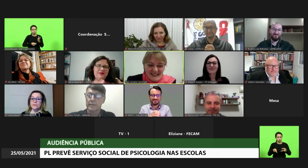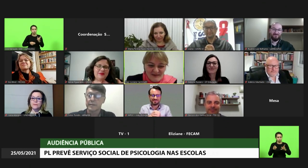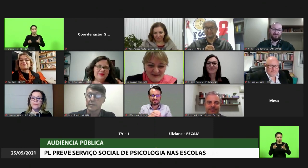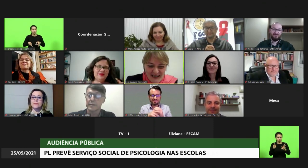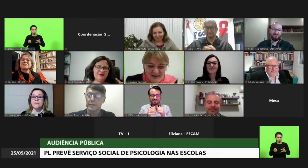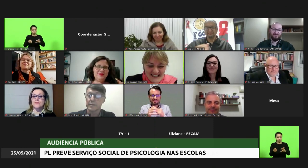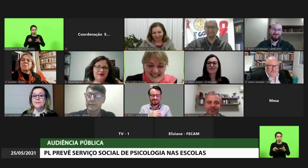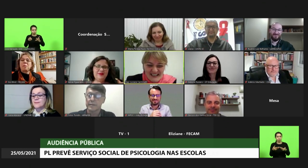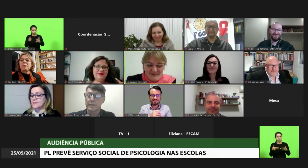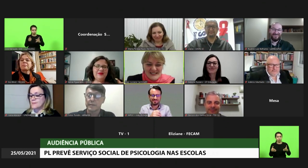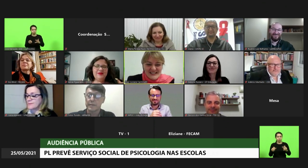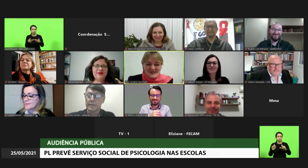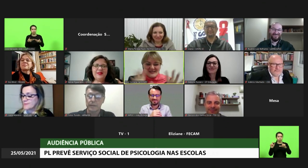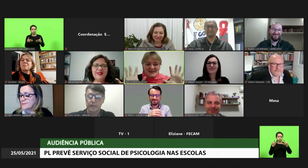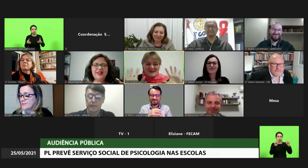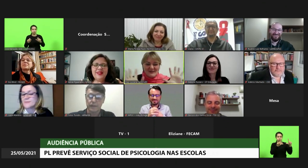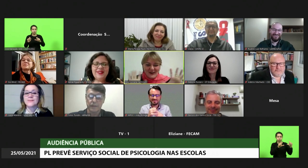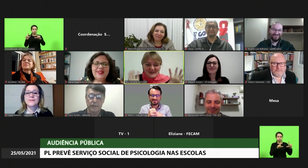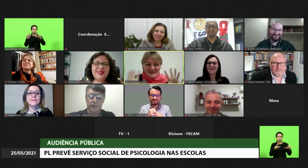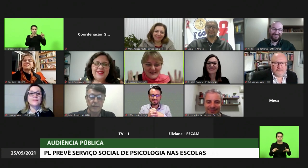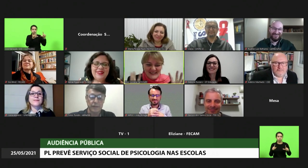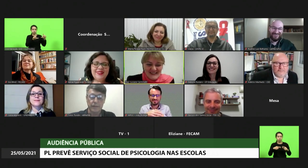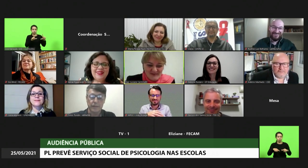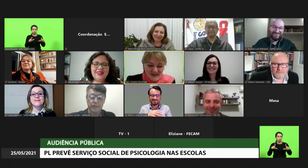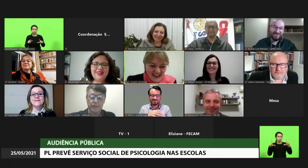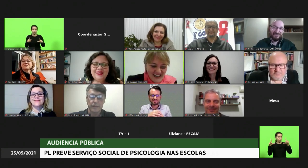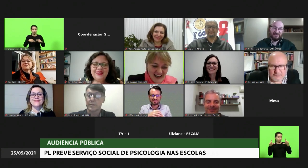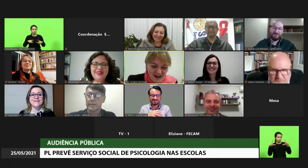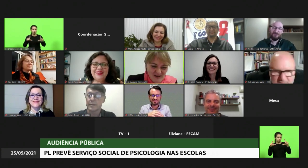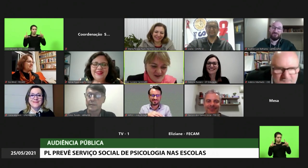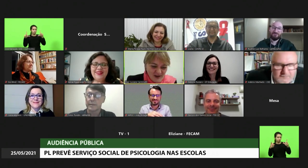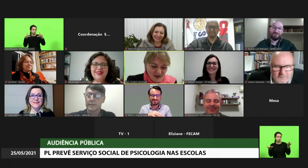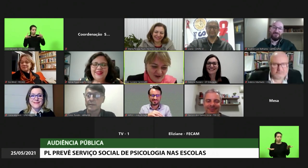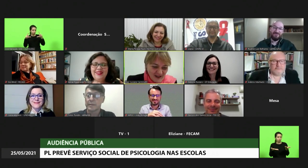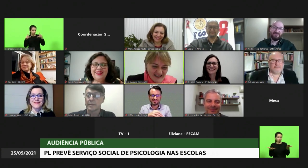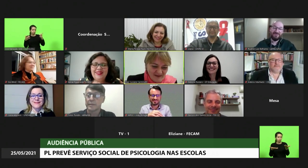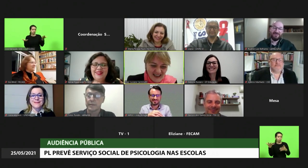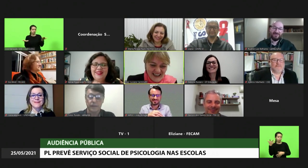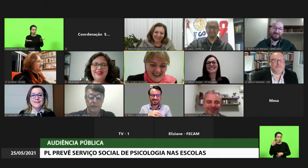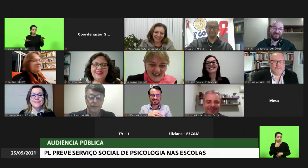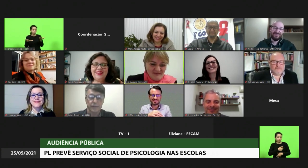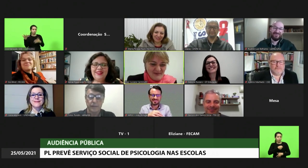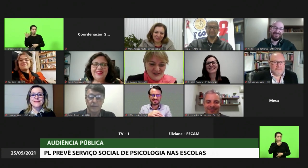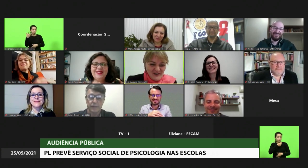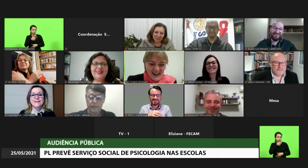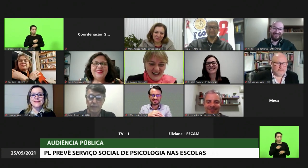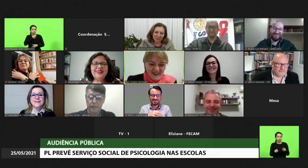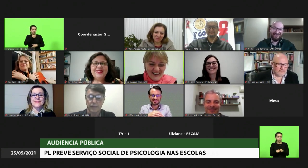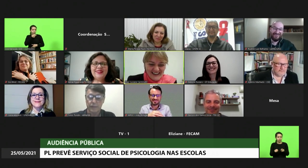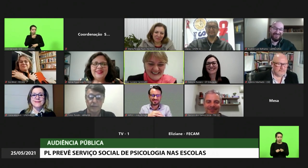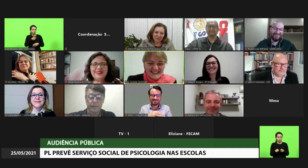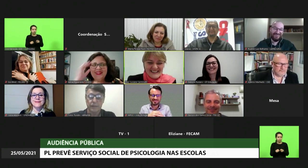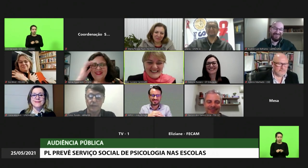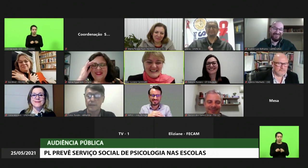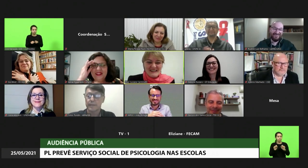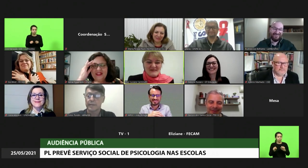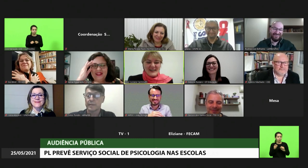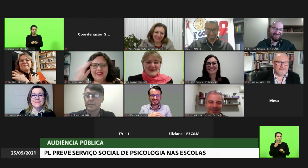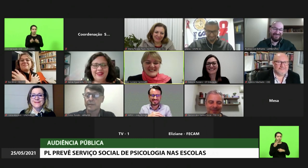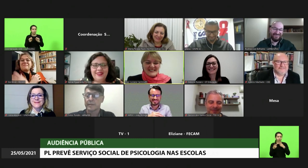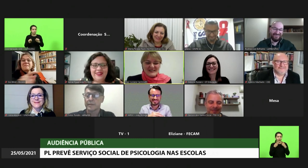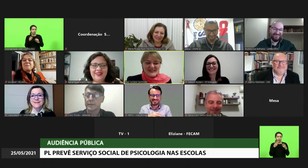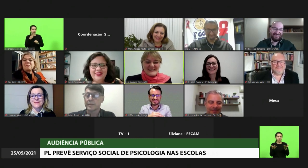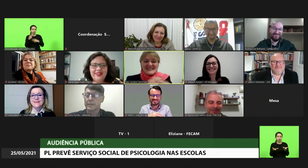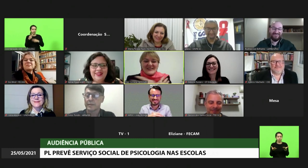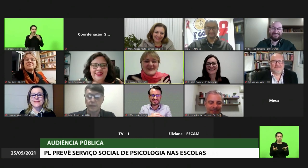todas as câmeras aqui para a gente fazer uma foto bem legal, e os microfones também, né? Pode falar agora.